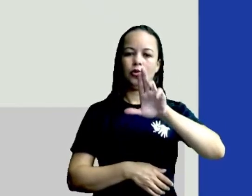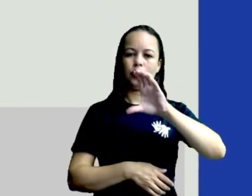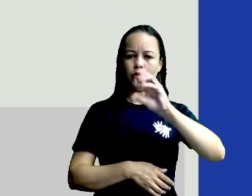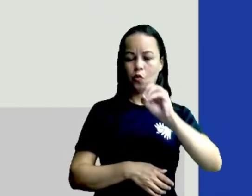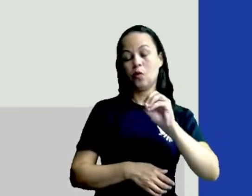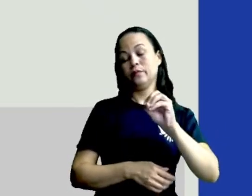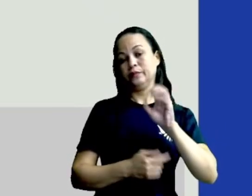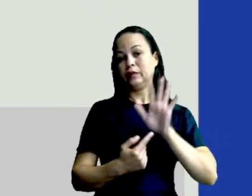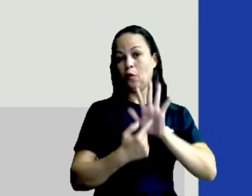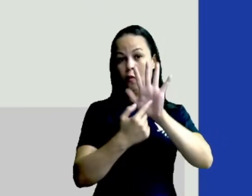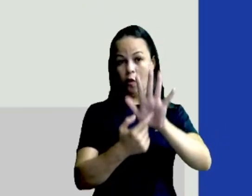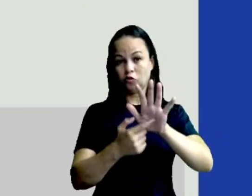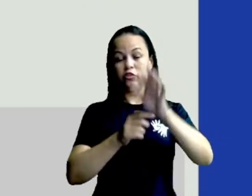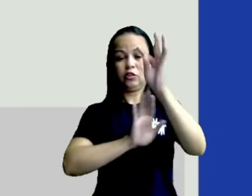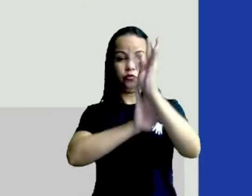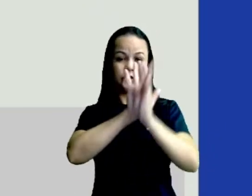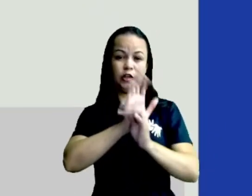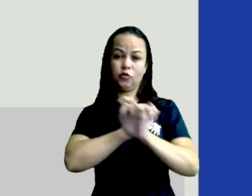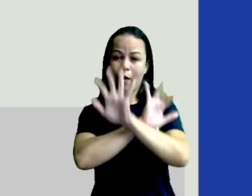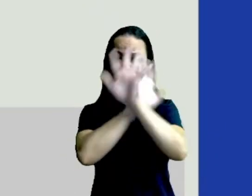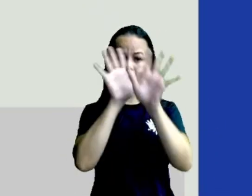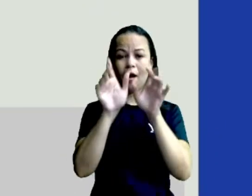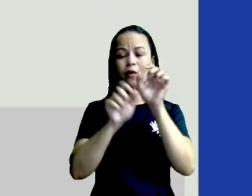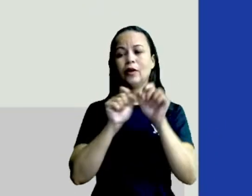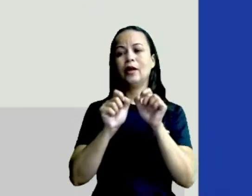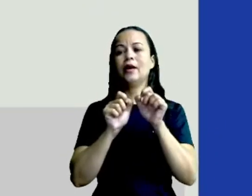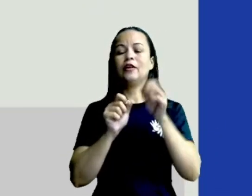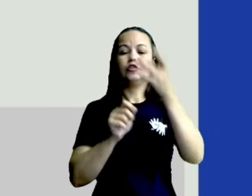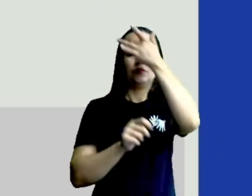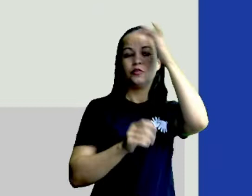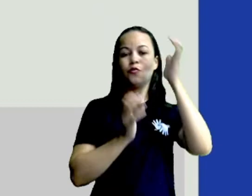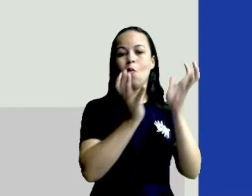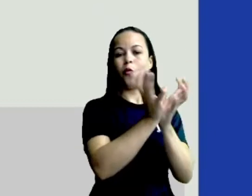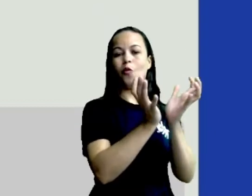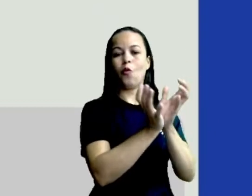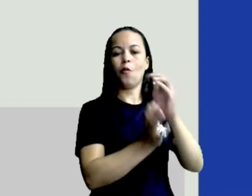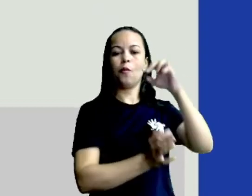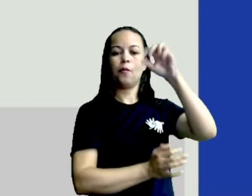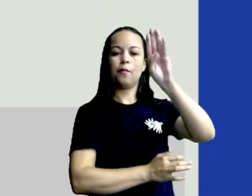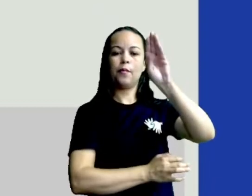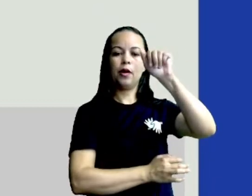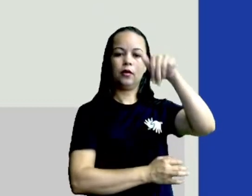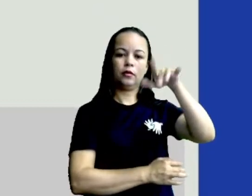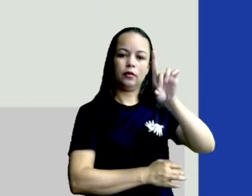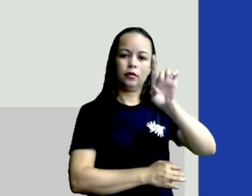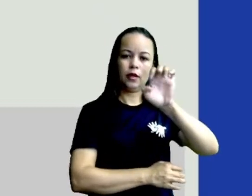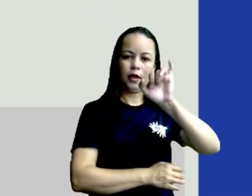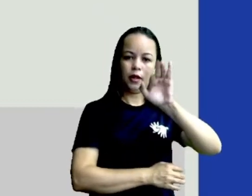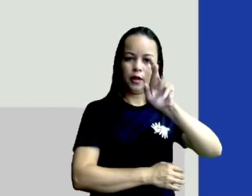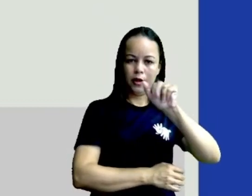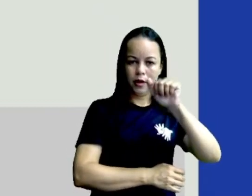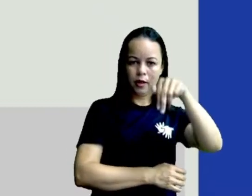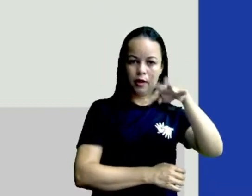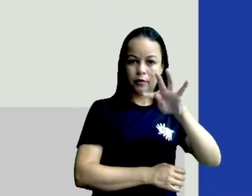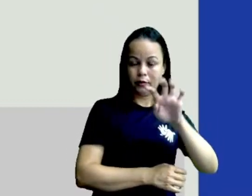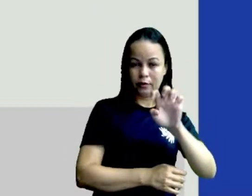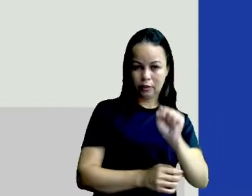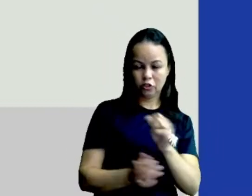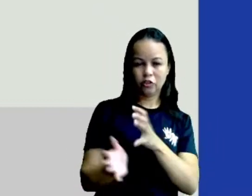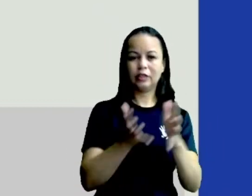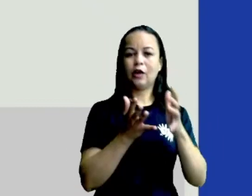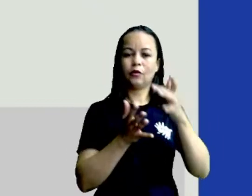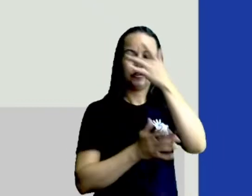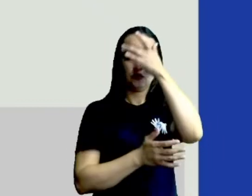bem claro aqui nesse textinho, ó. Quem eram os bandeirantes? Os agricultores, pequenos comerciantes,